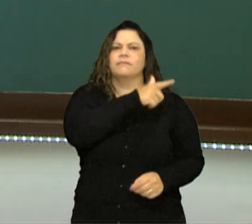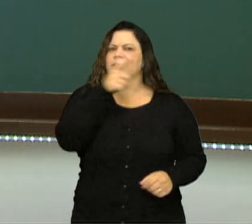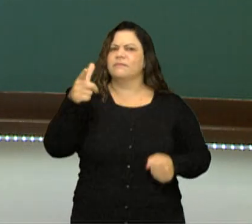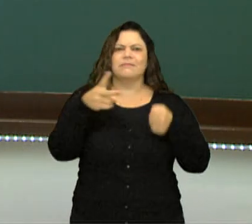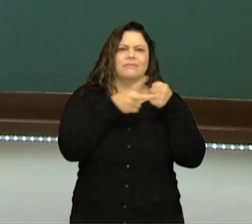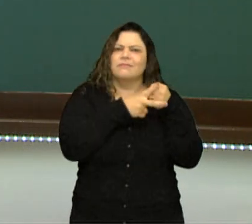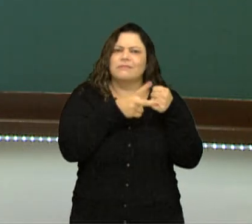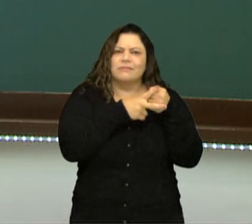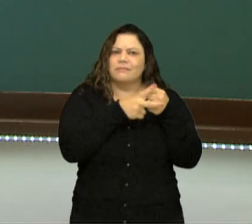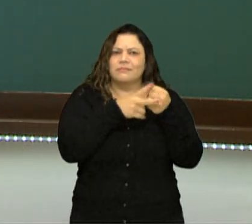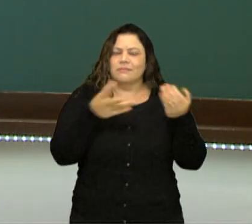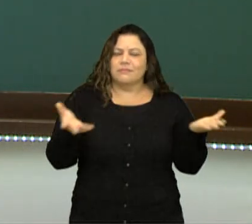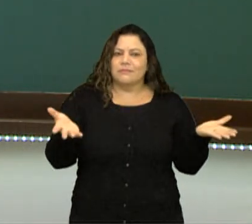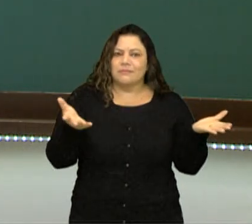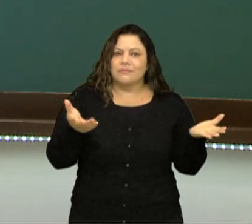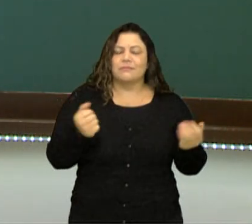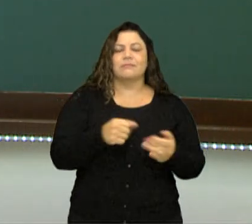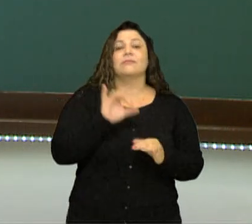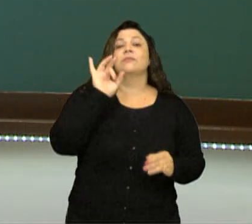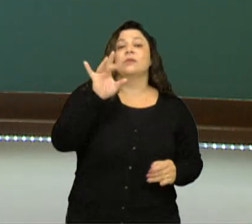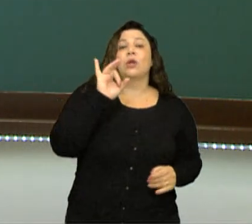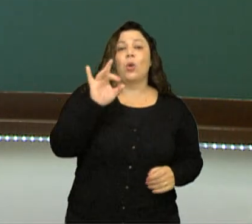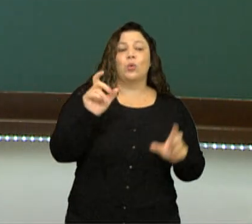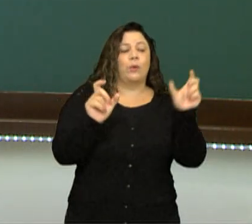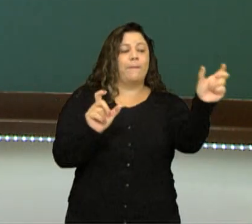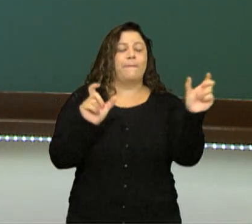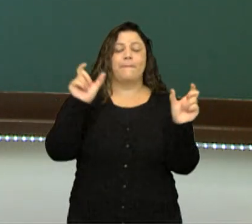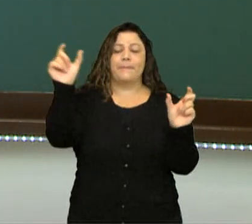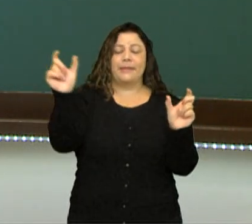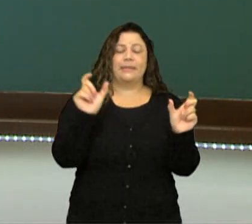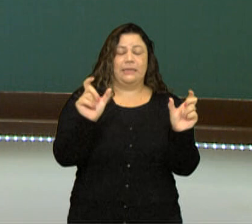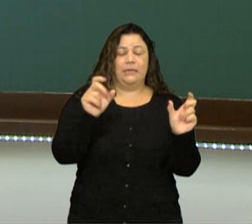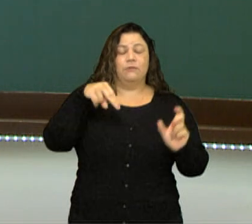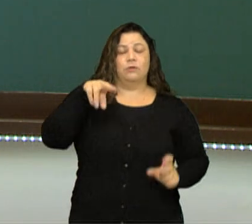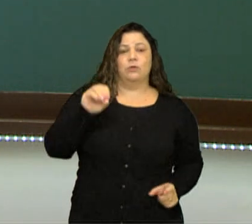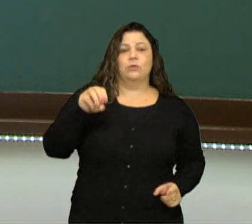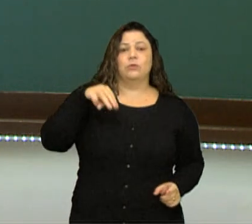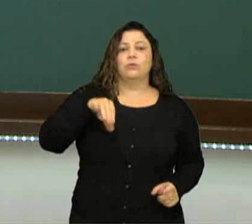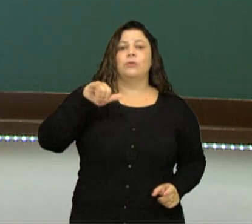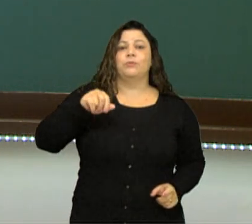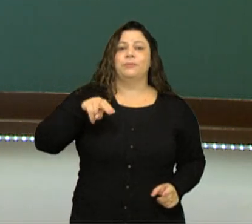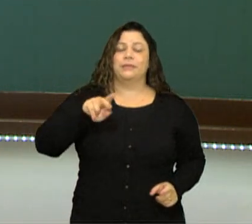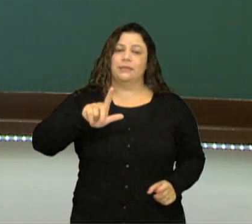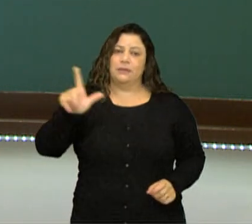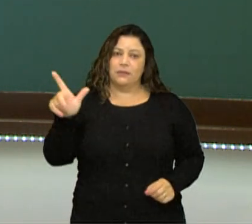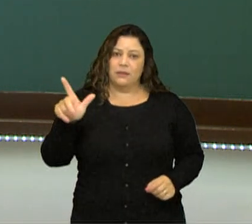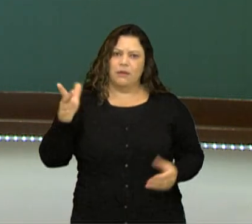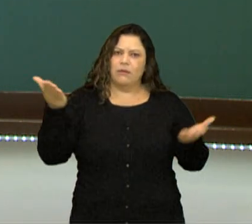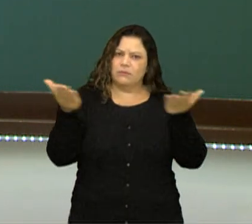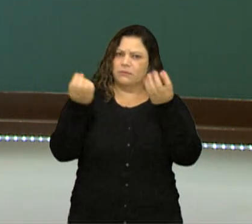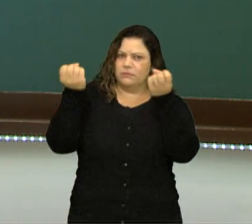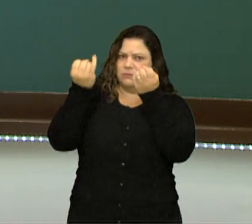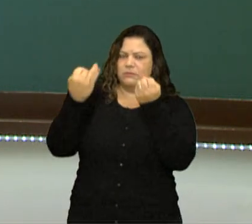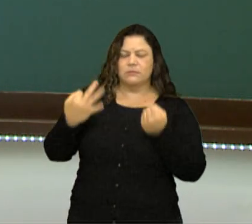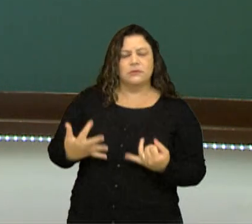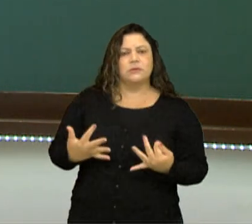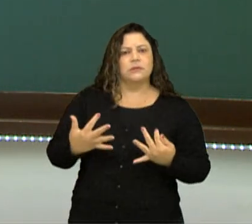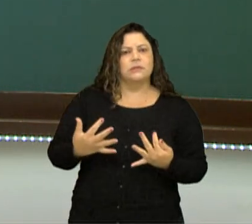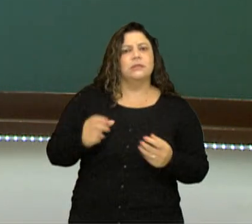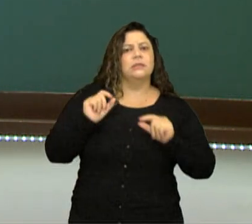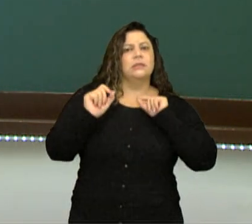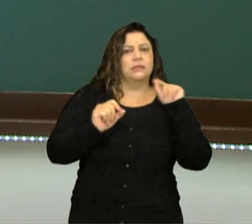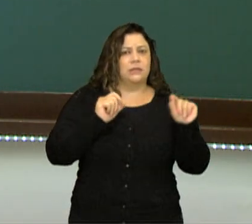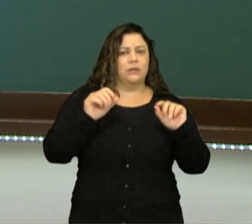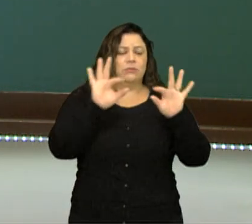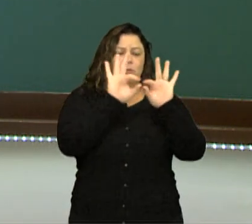temos palavras ali apenas de classe nominal. Então, nós dizemos que aqui temos